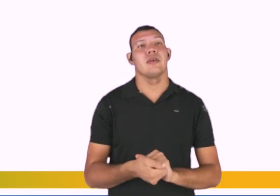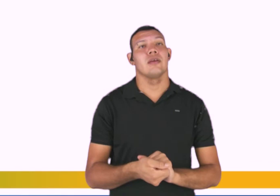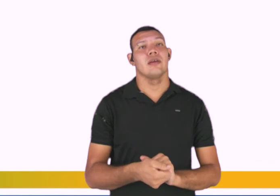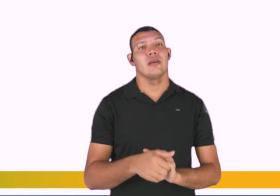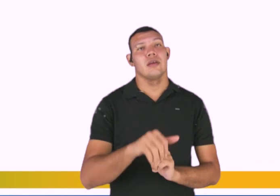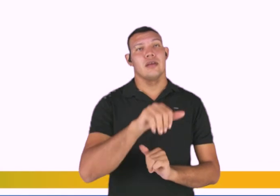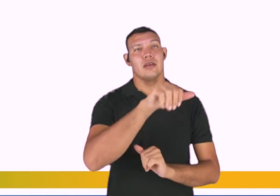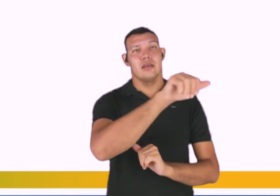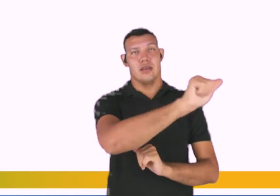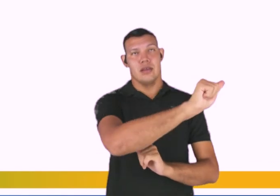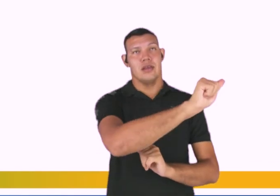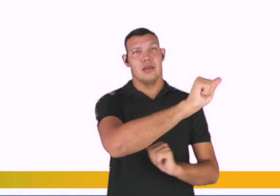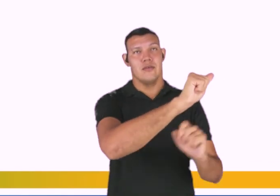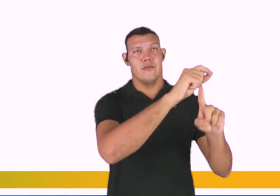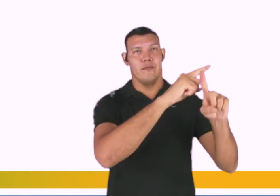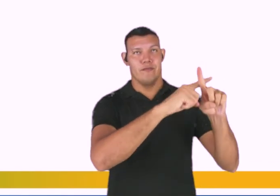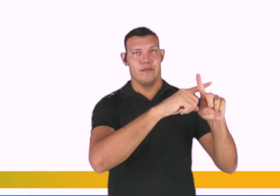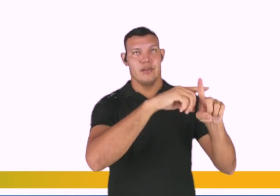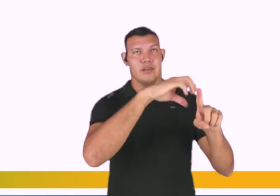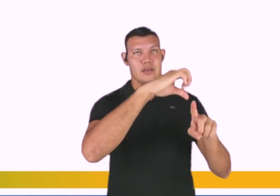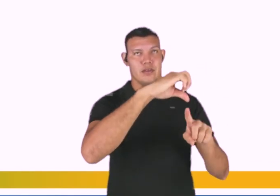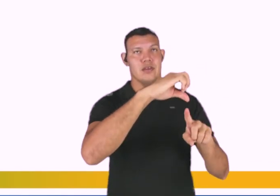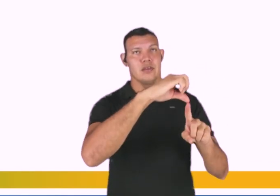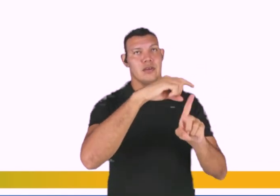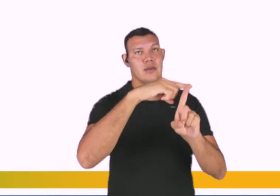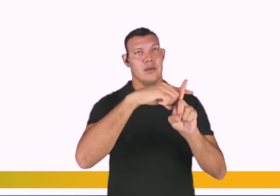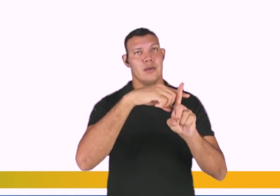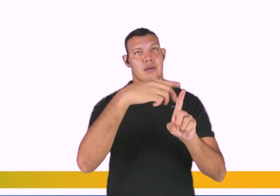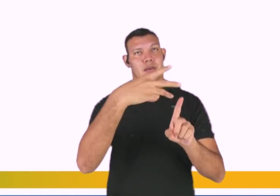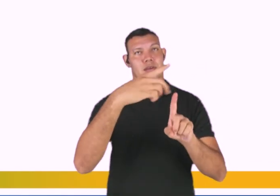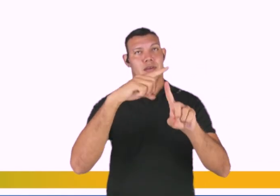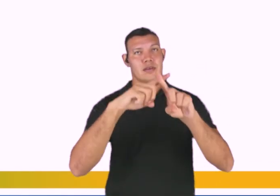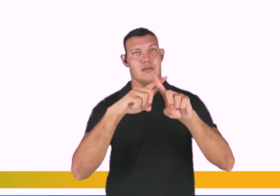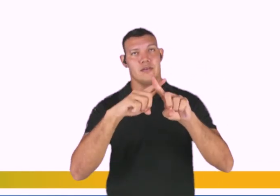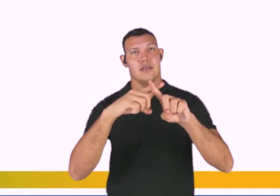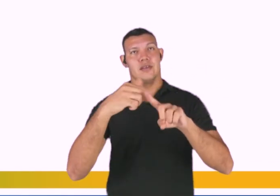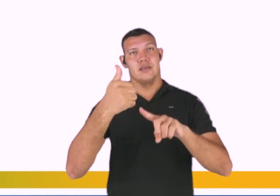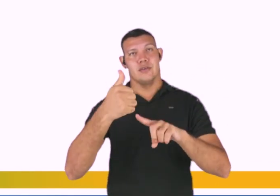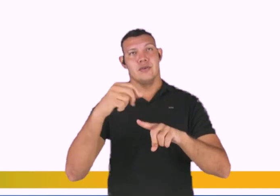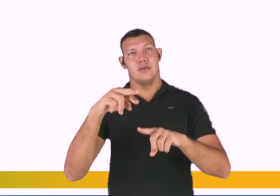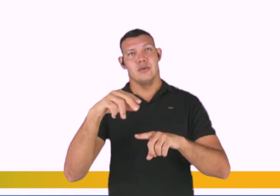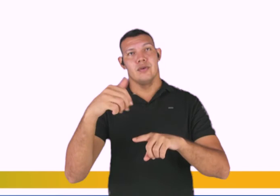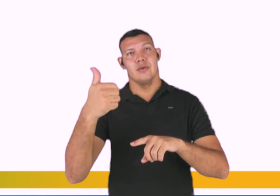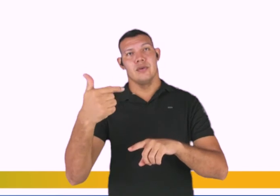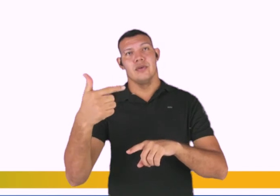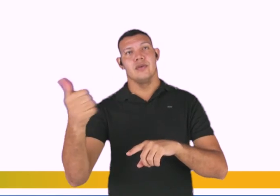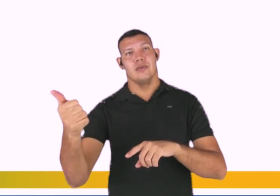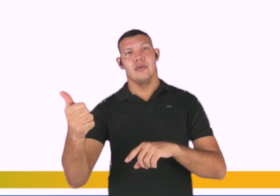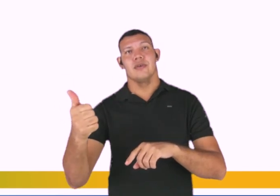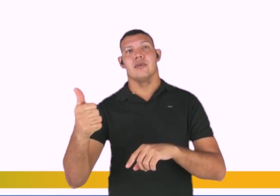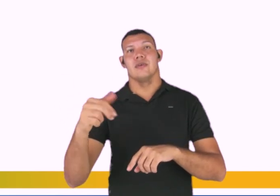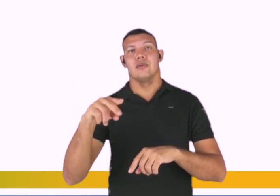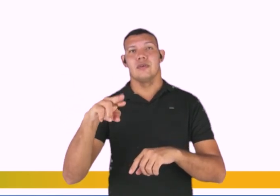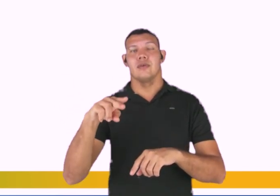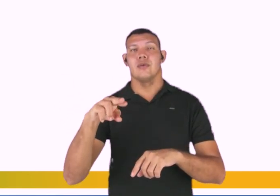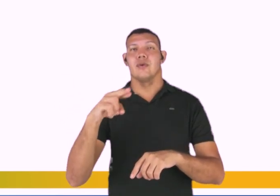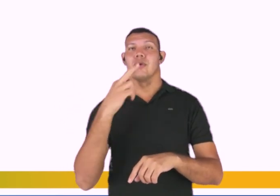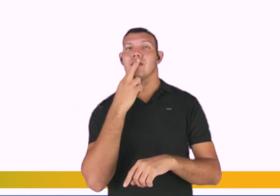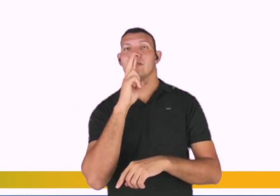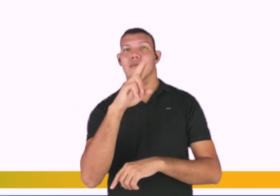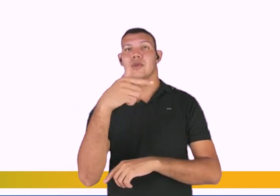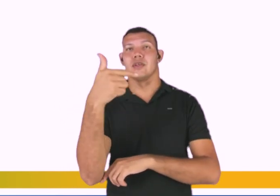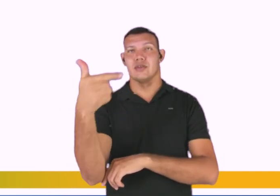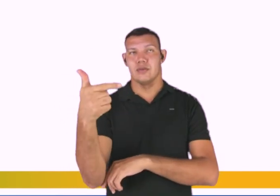vai encontrar o valor de A, que é igual a 2. Da mesma forma, você vai proceder para a